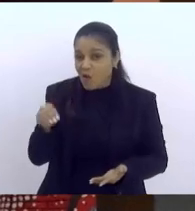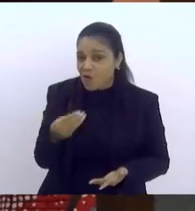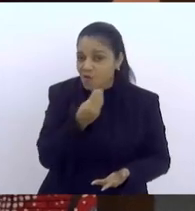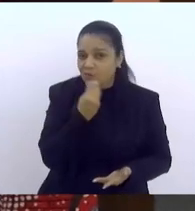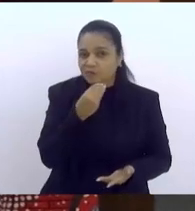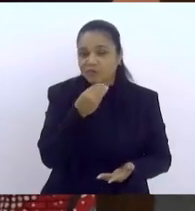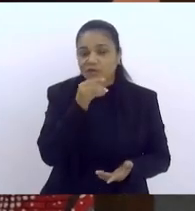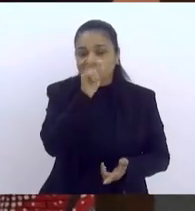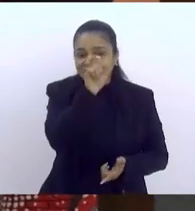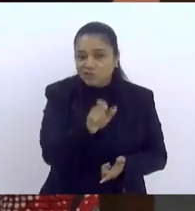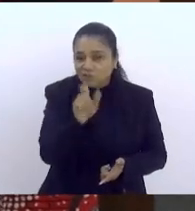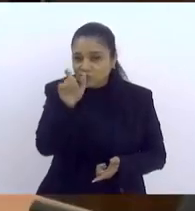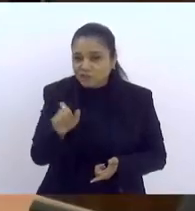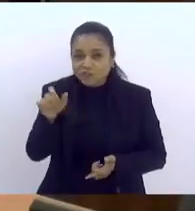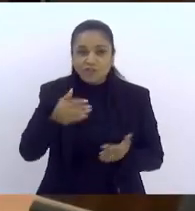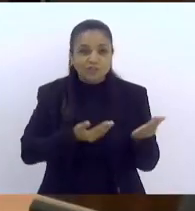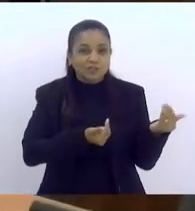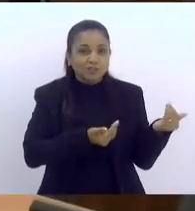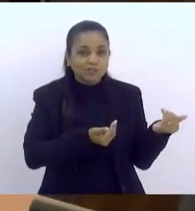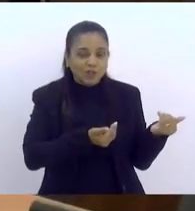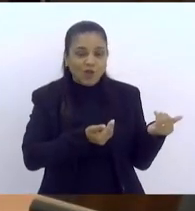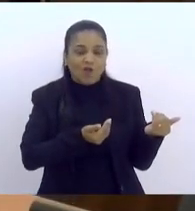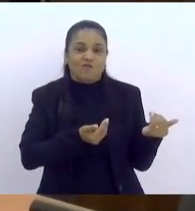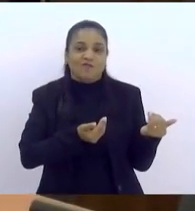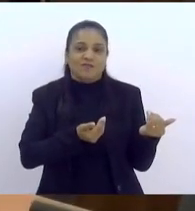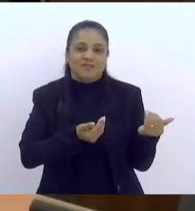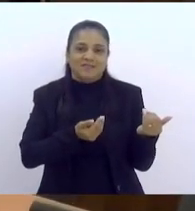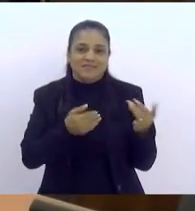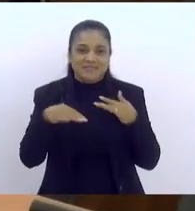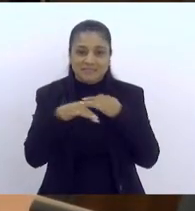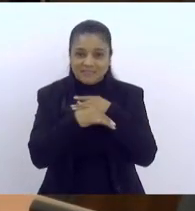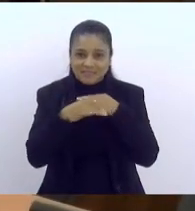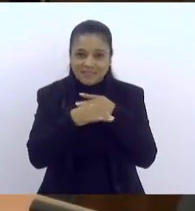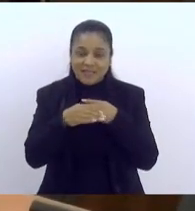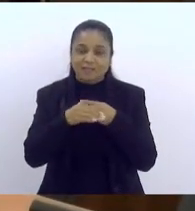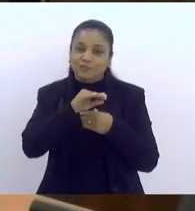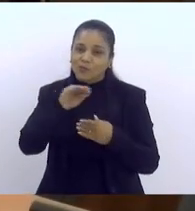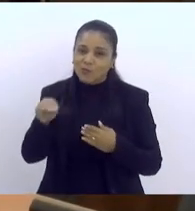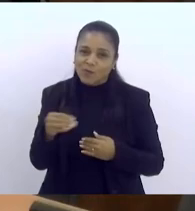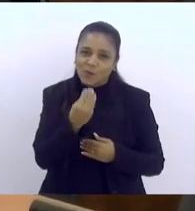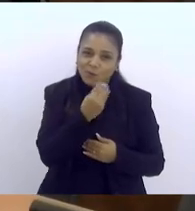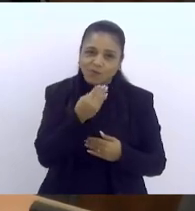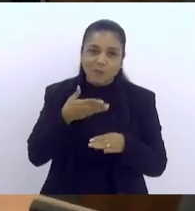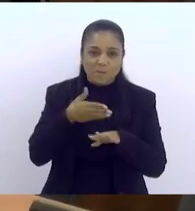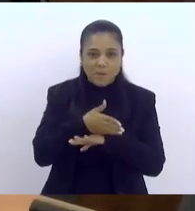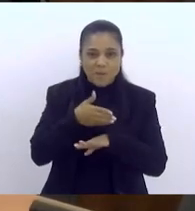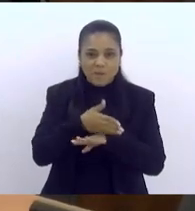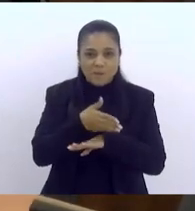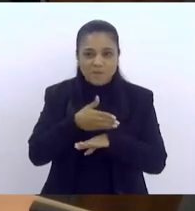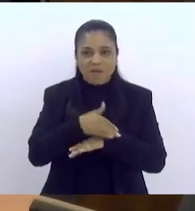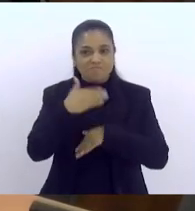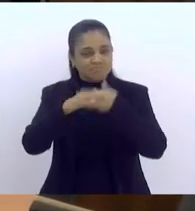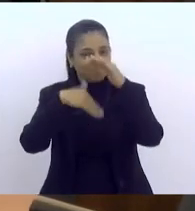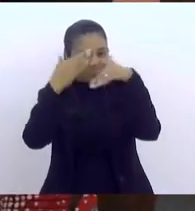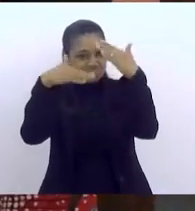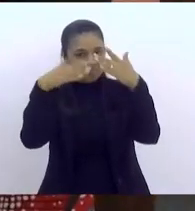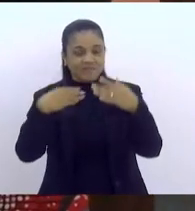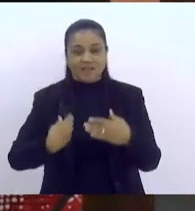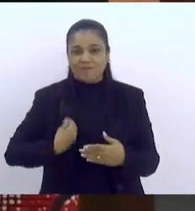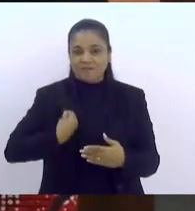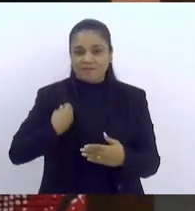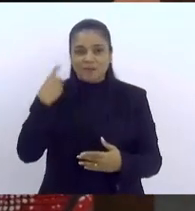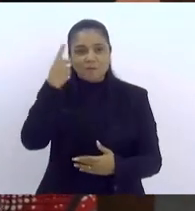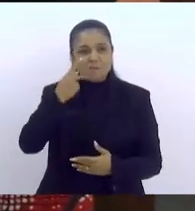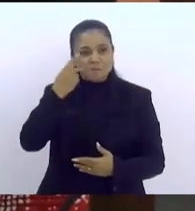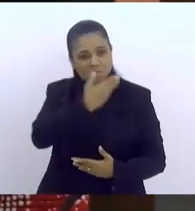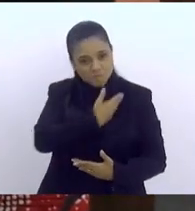da cada cidade do nosso estado tem como participar desta oportunidade de evoluir na vida pública. Então, fica aqui